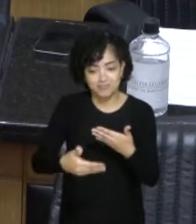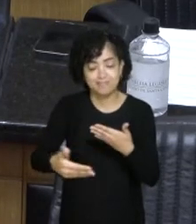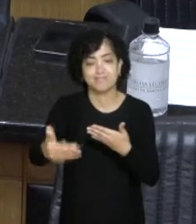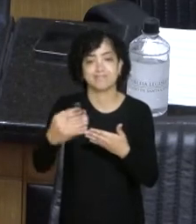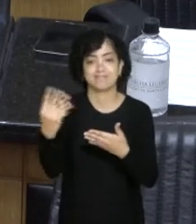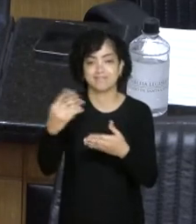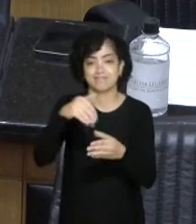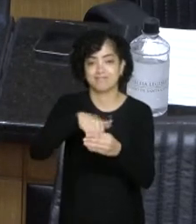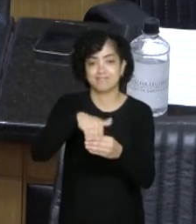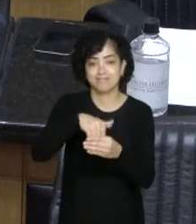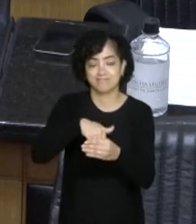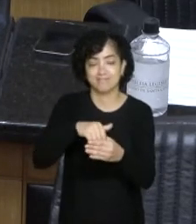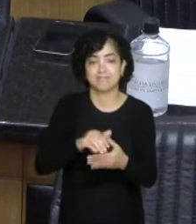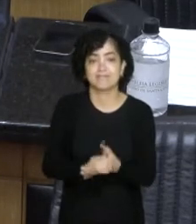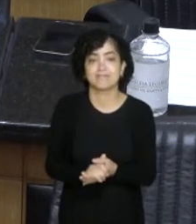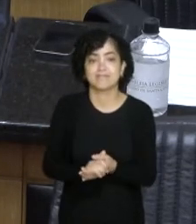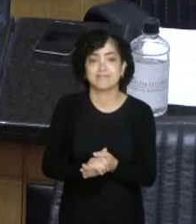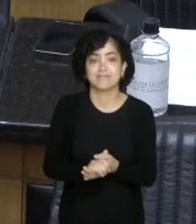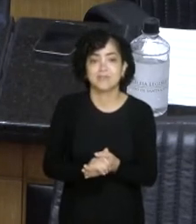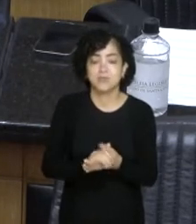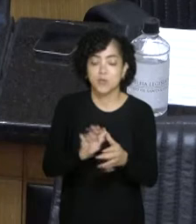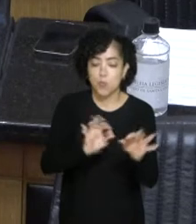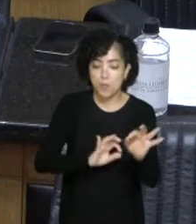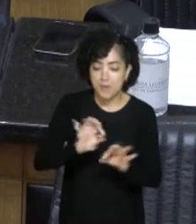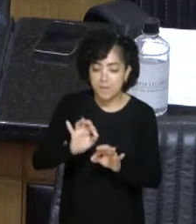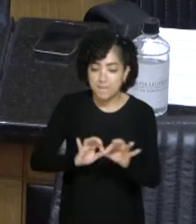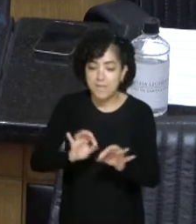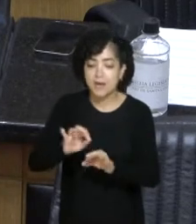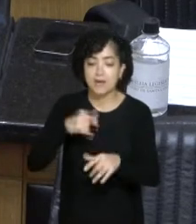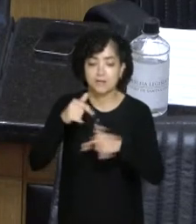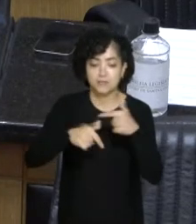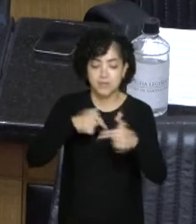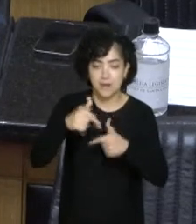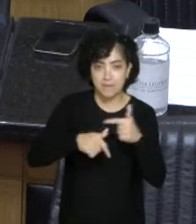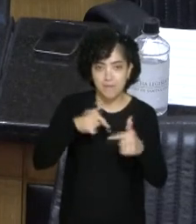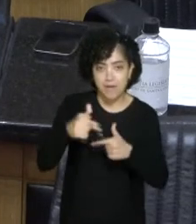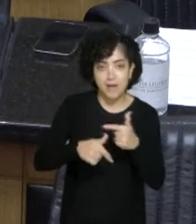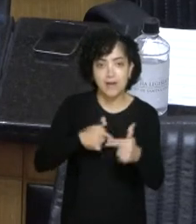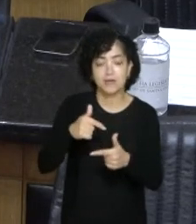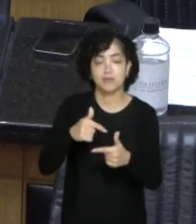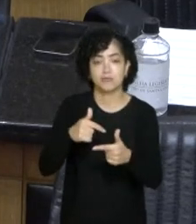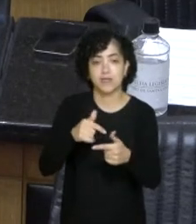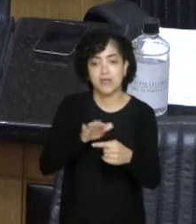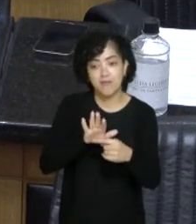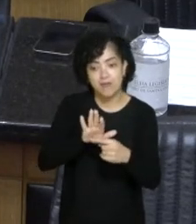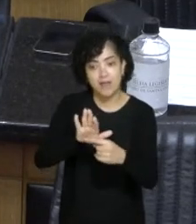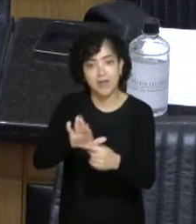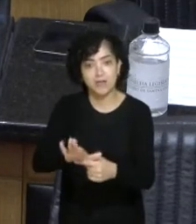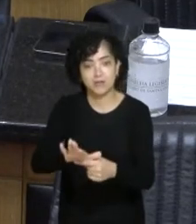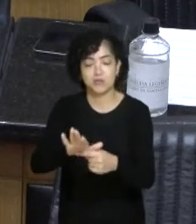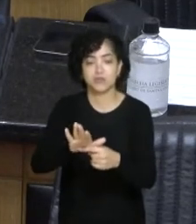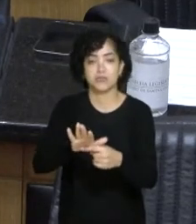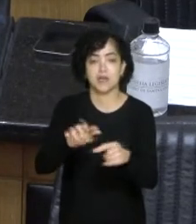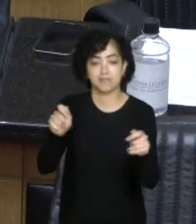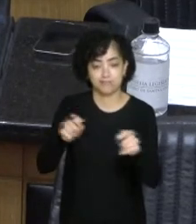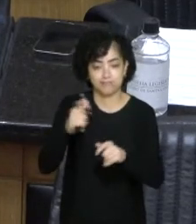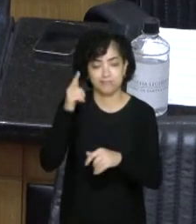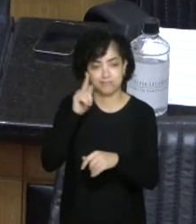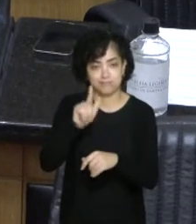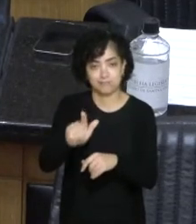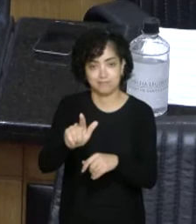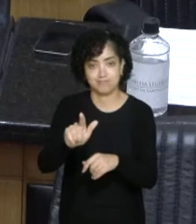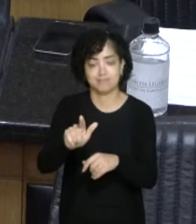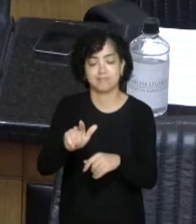que estão chegando aí. O seu preparo, o seu trabalho, o credencia a conquistar definitivamente uma